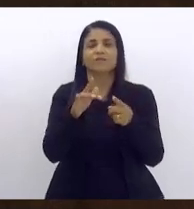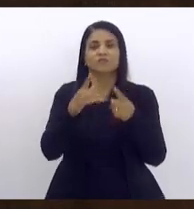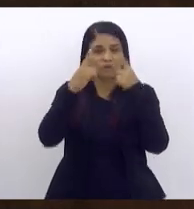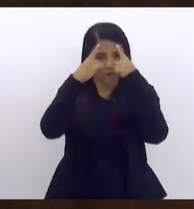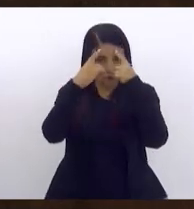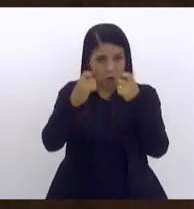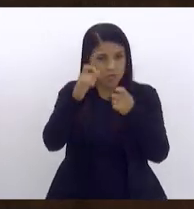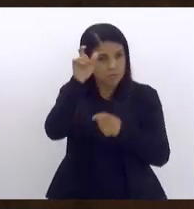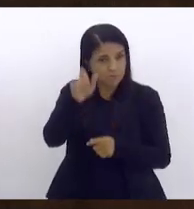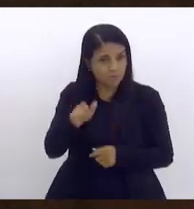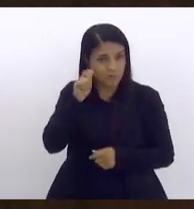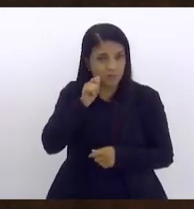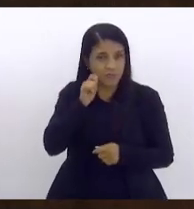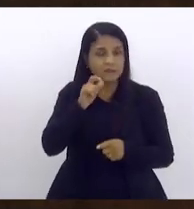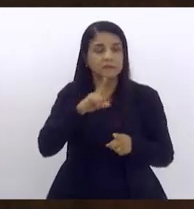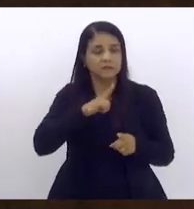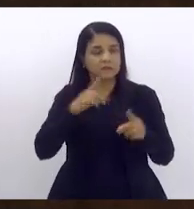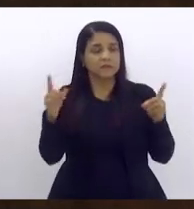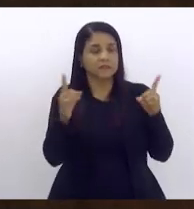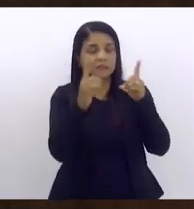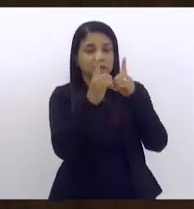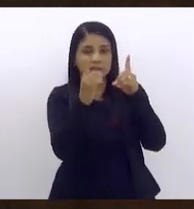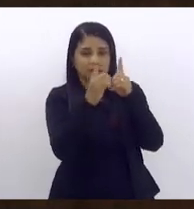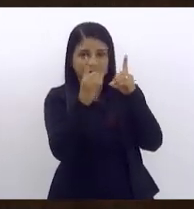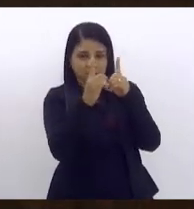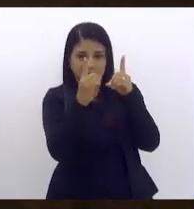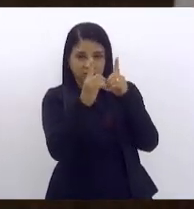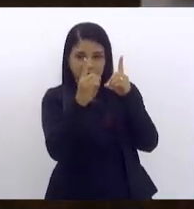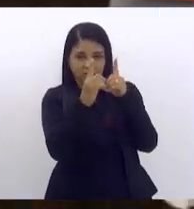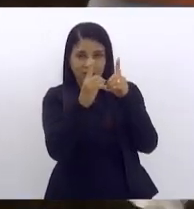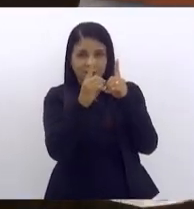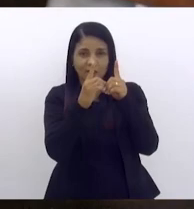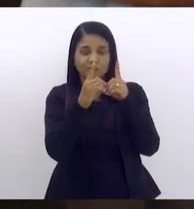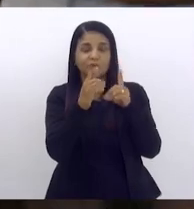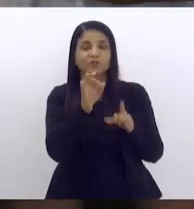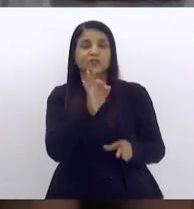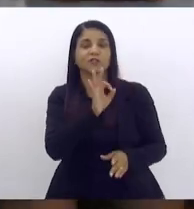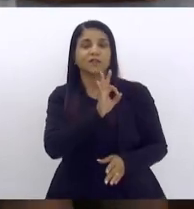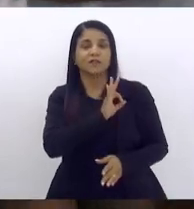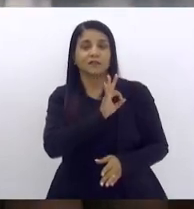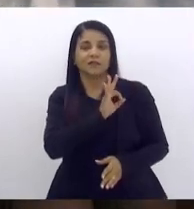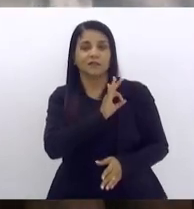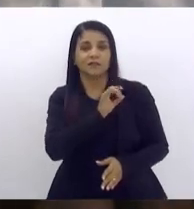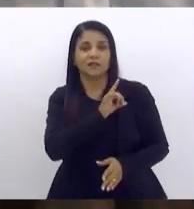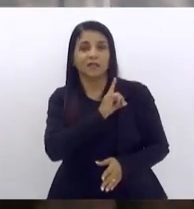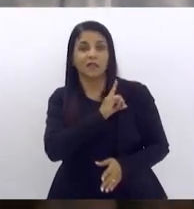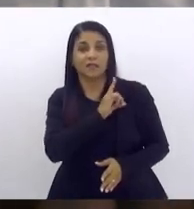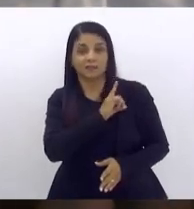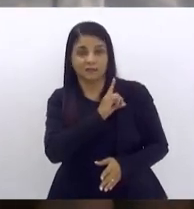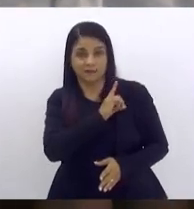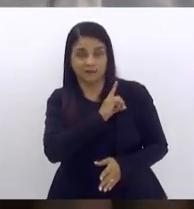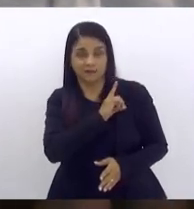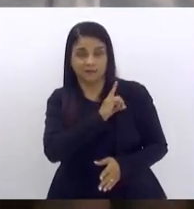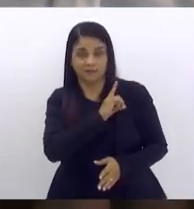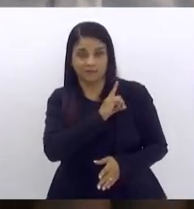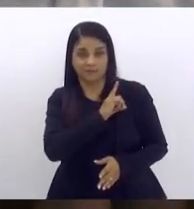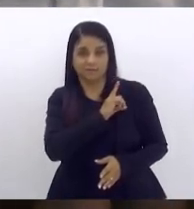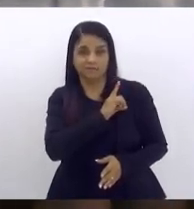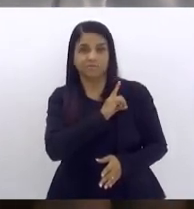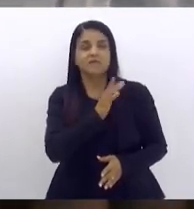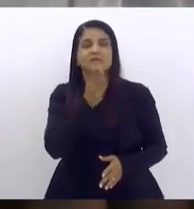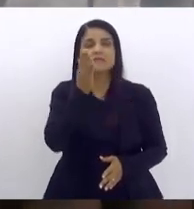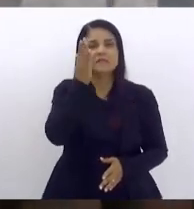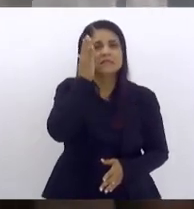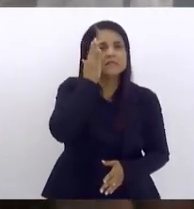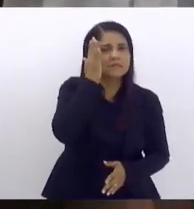violência, tem o atendimento de mulheres nas delegacias. E a gente sabe o quanto é comum,